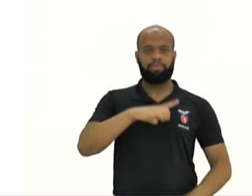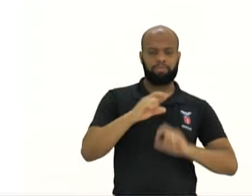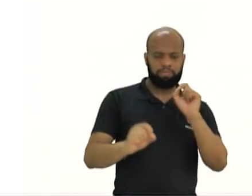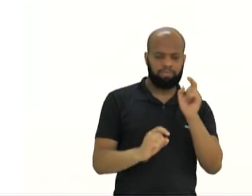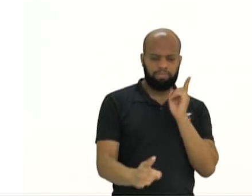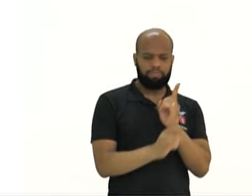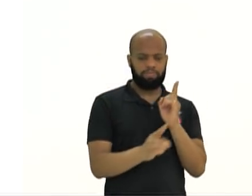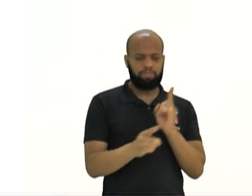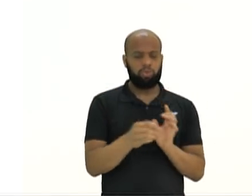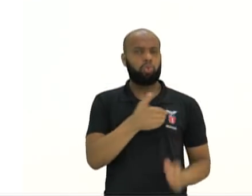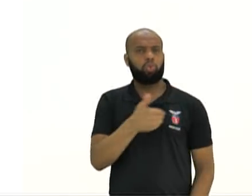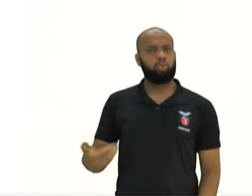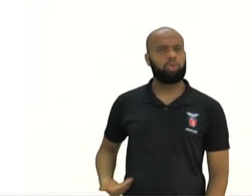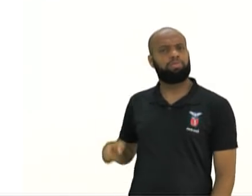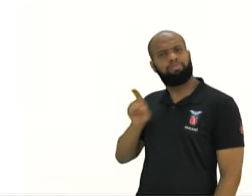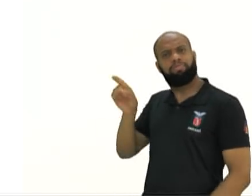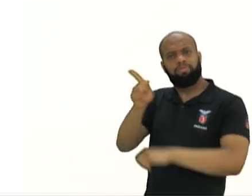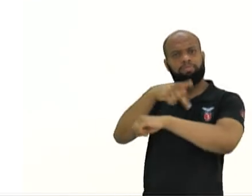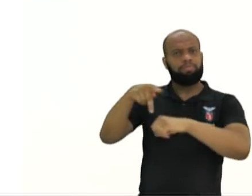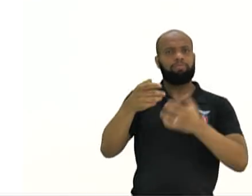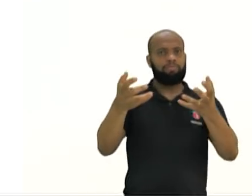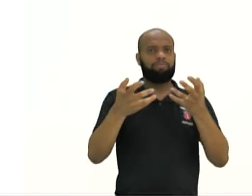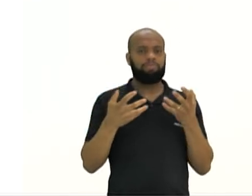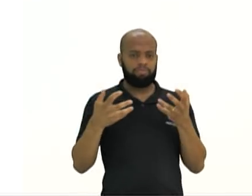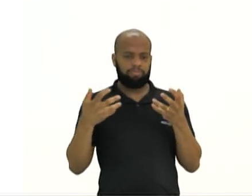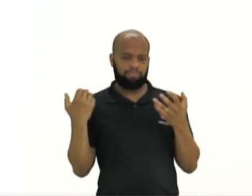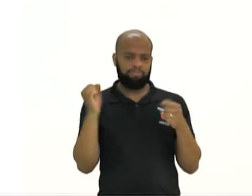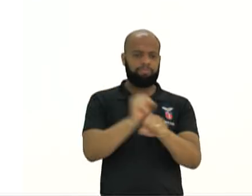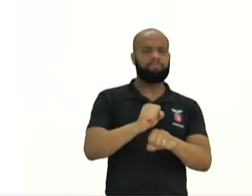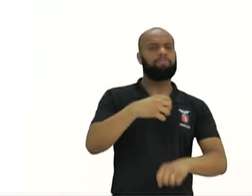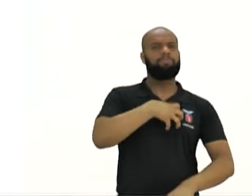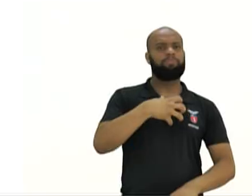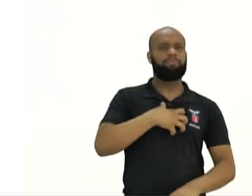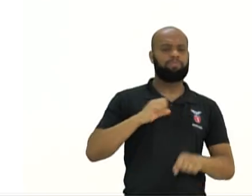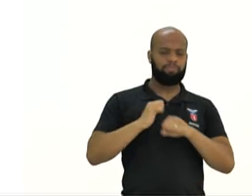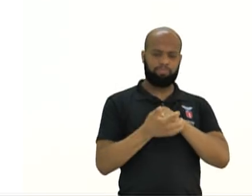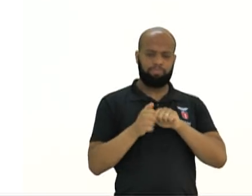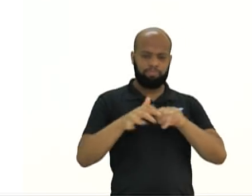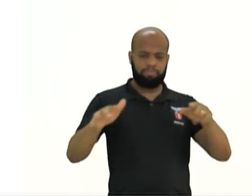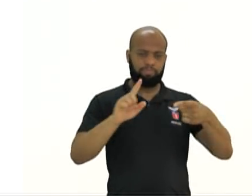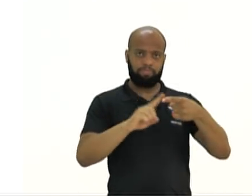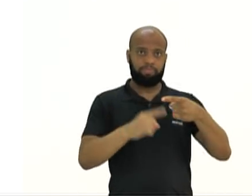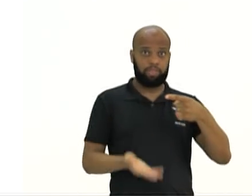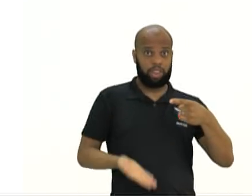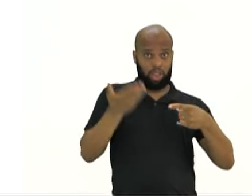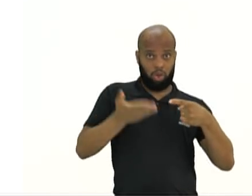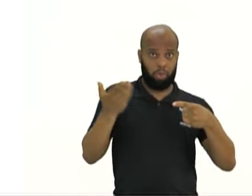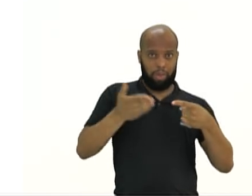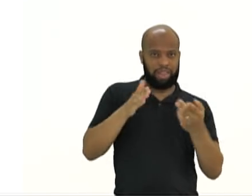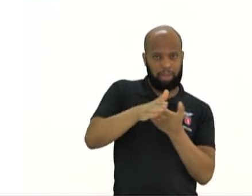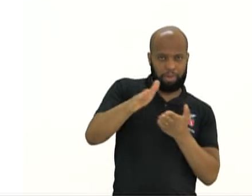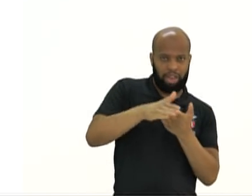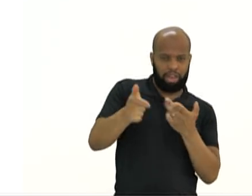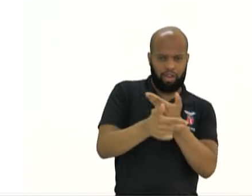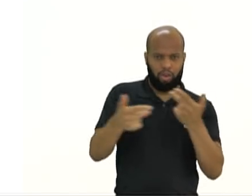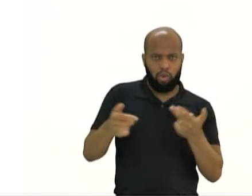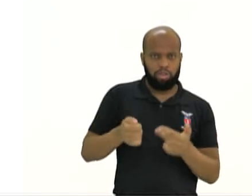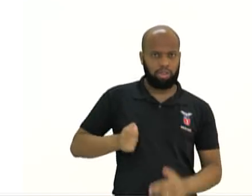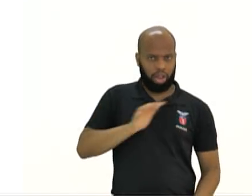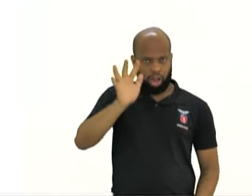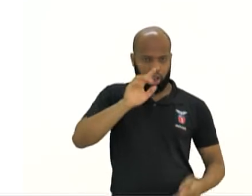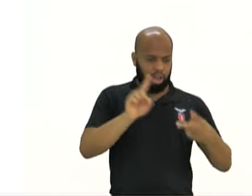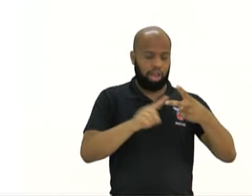da Nova Zelândia para conter o avanço do coronavírus? Letra A, o aumento de preços ao consumidor. Letra B, corte